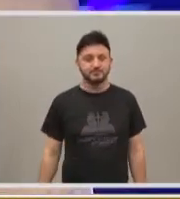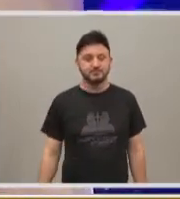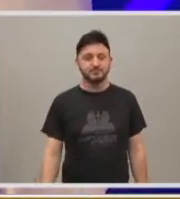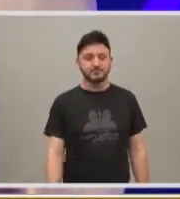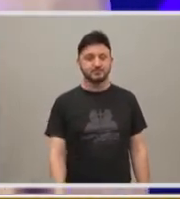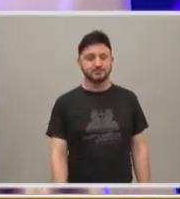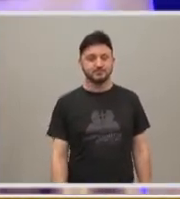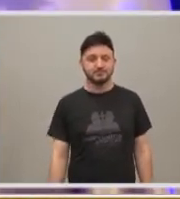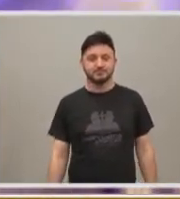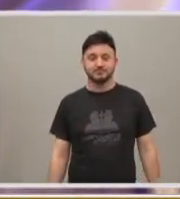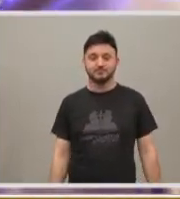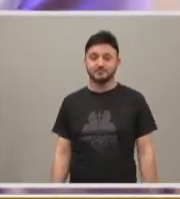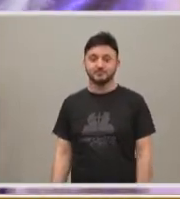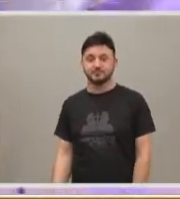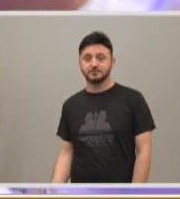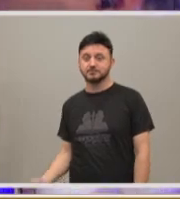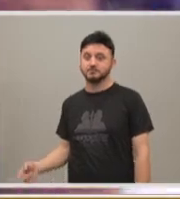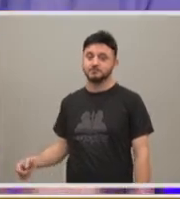amor.